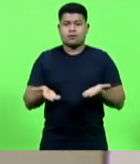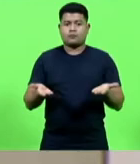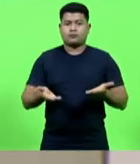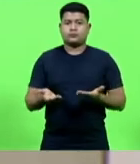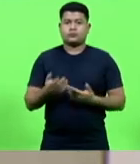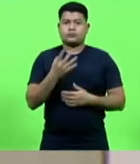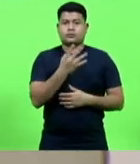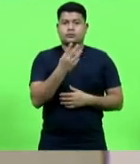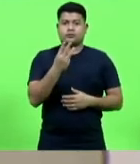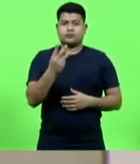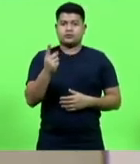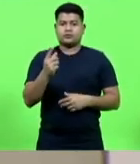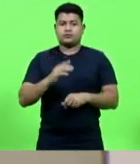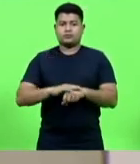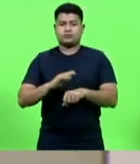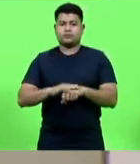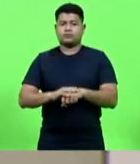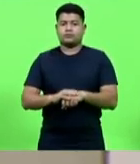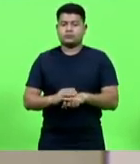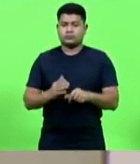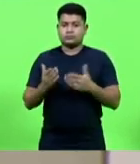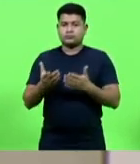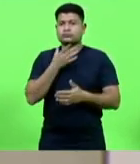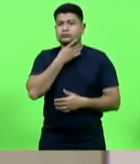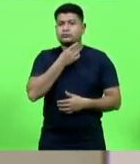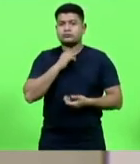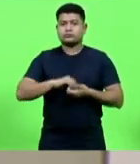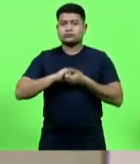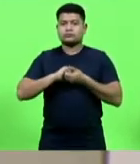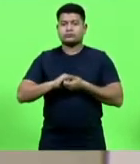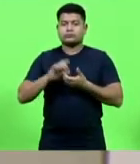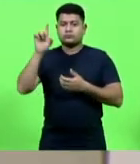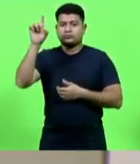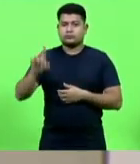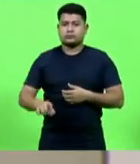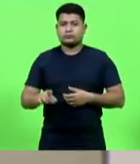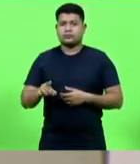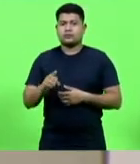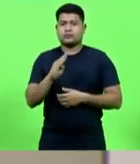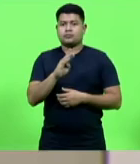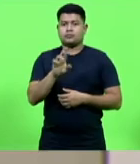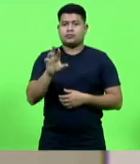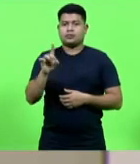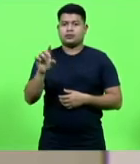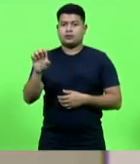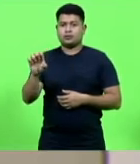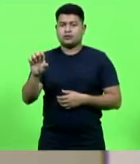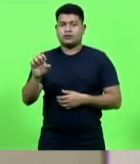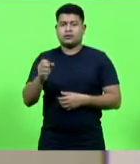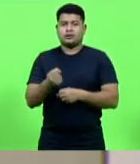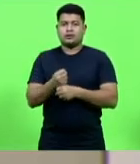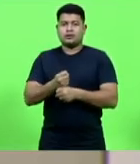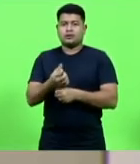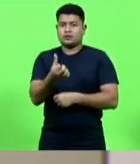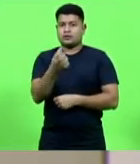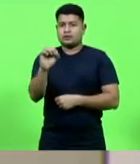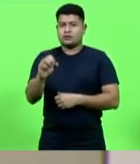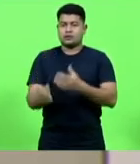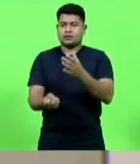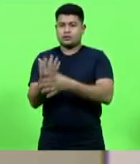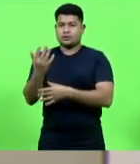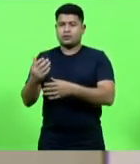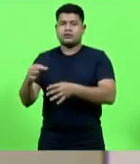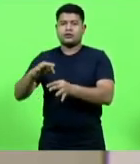431, autor deputado Valdir Cobalchini, cumprimentando a diretoria do BRD pelos 60 anos da referida entidade. Em